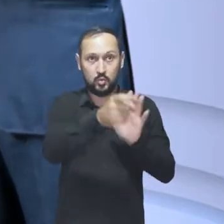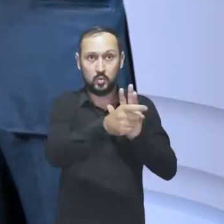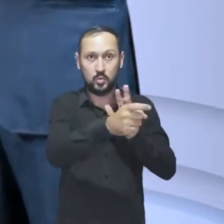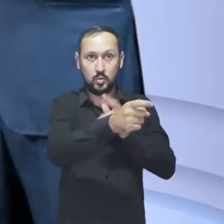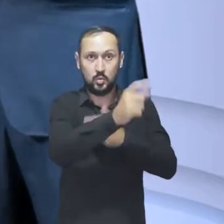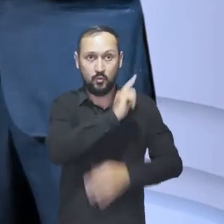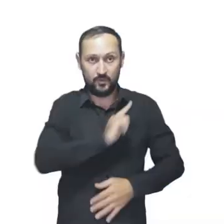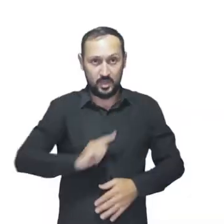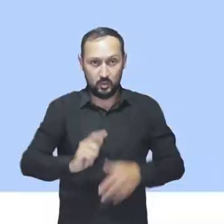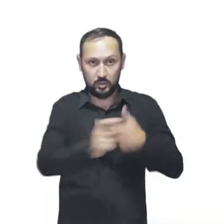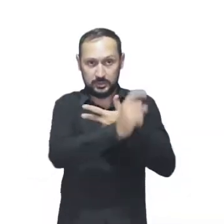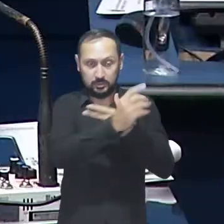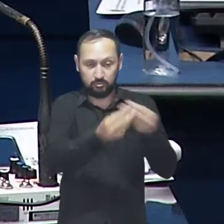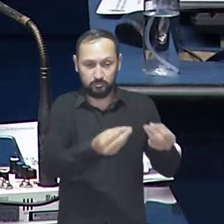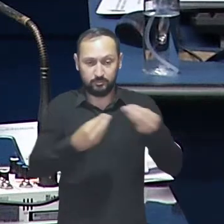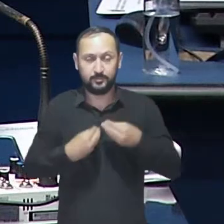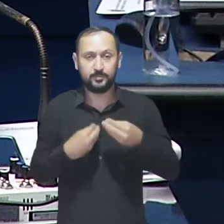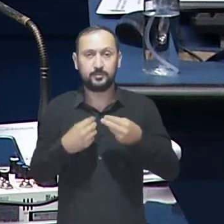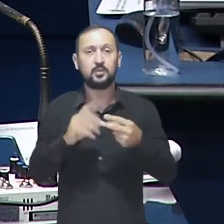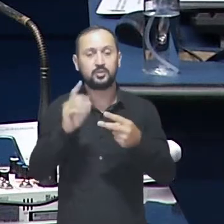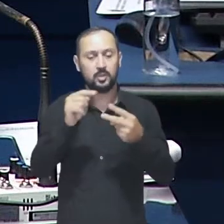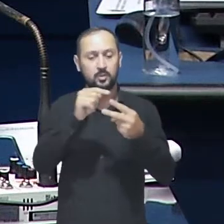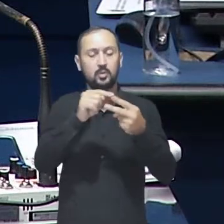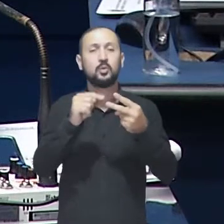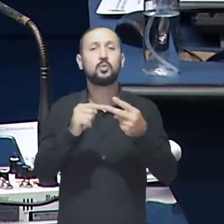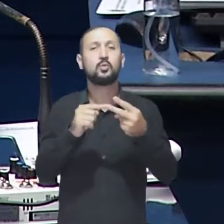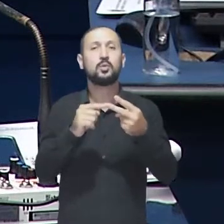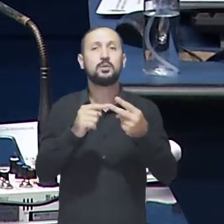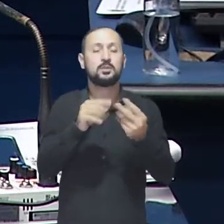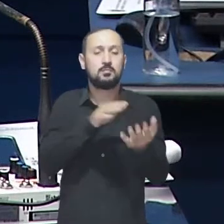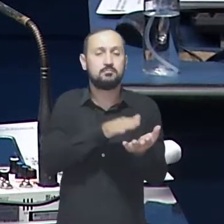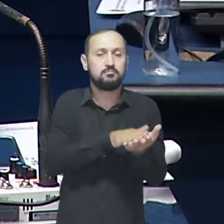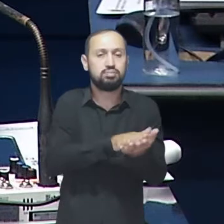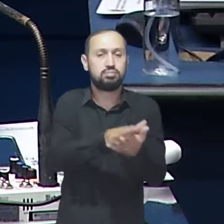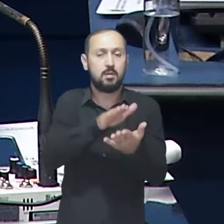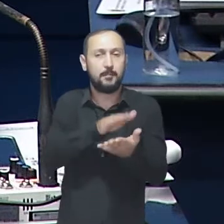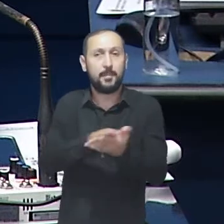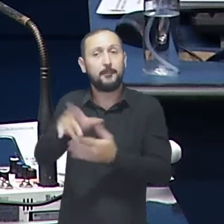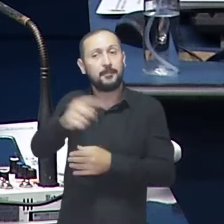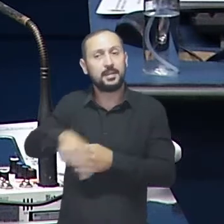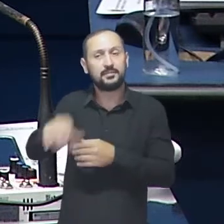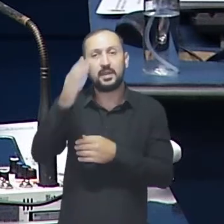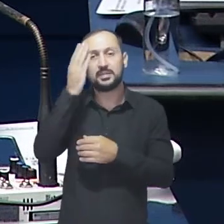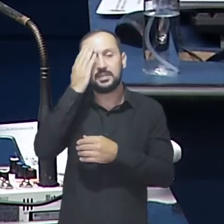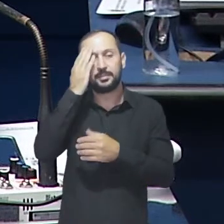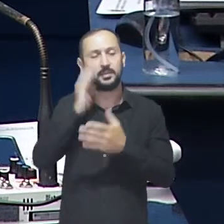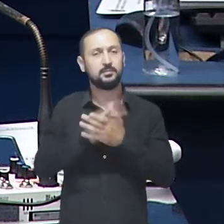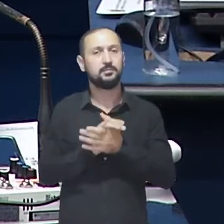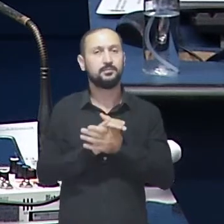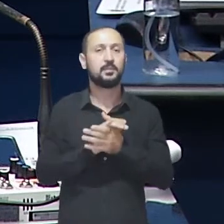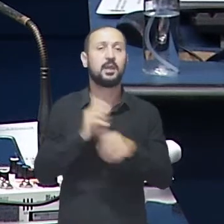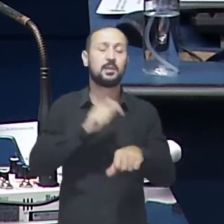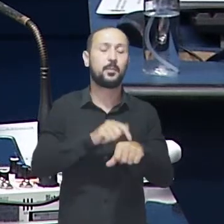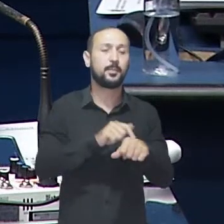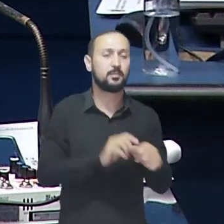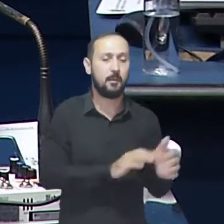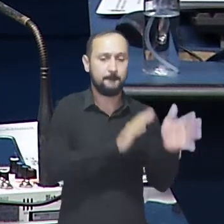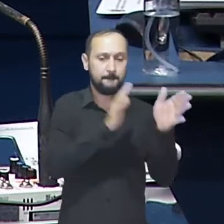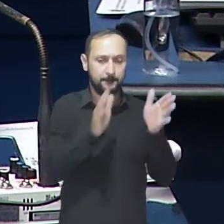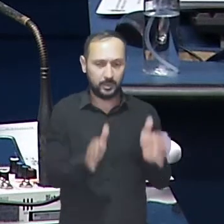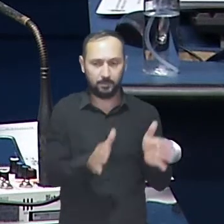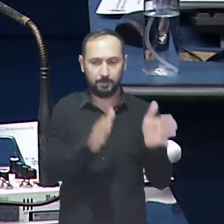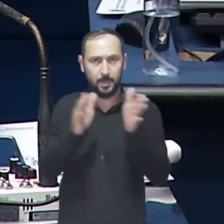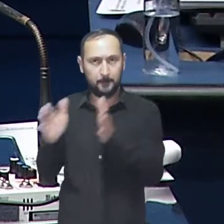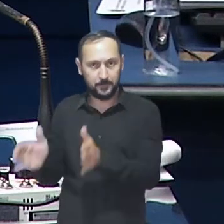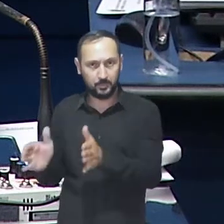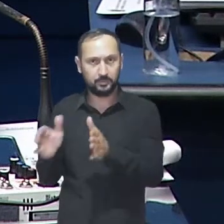para conhecimento das pessoas. Em cada sessão, logo após a leitura da ata, a etapa subsequente